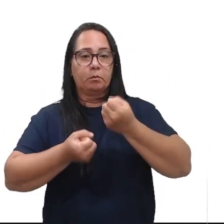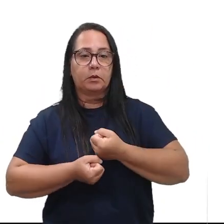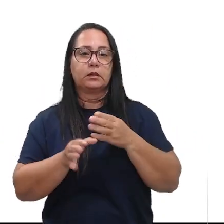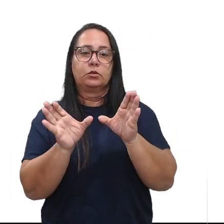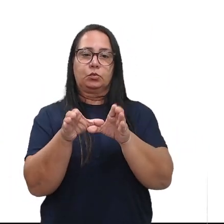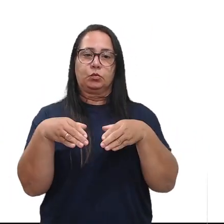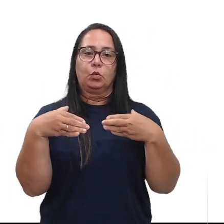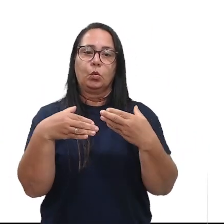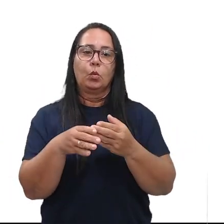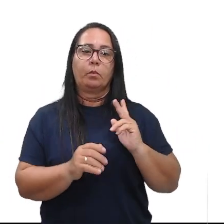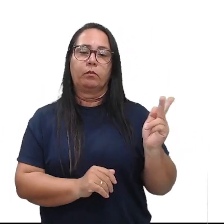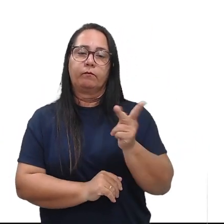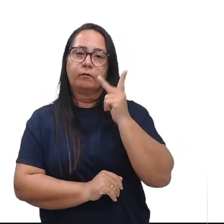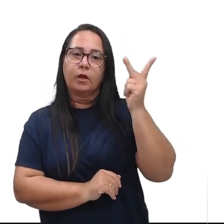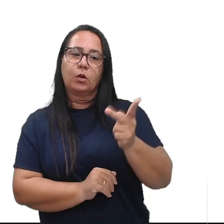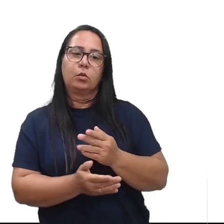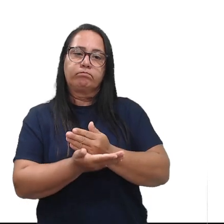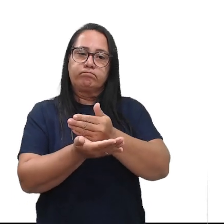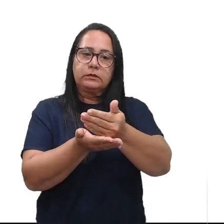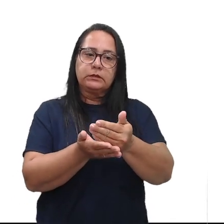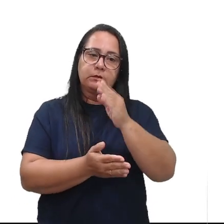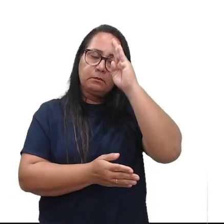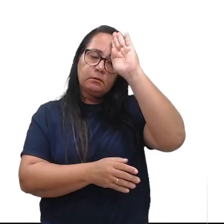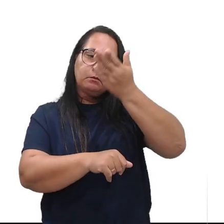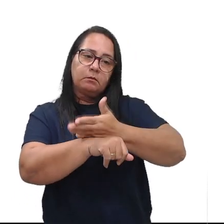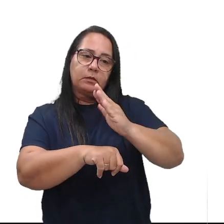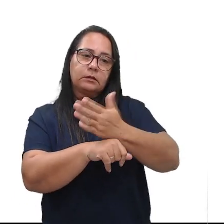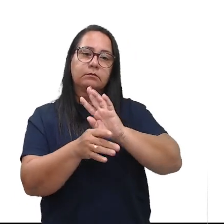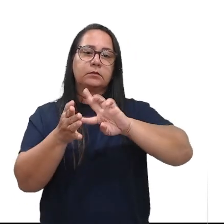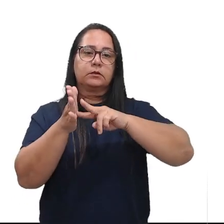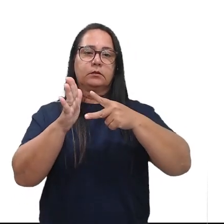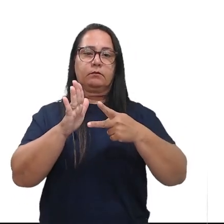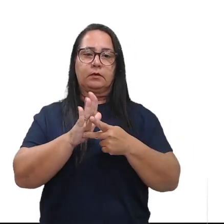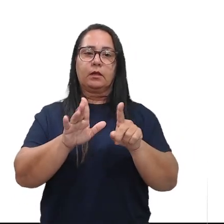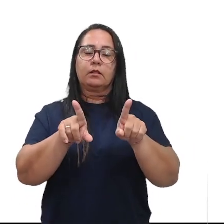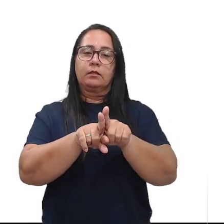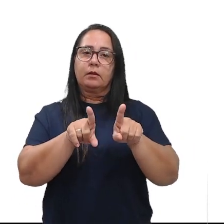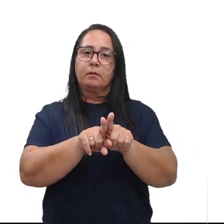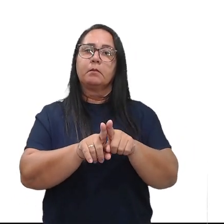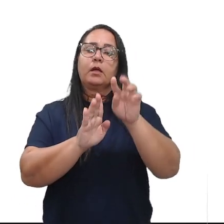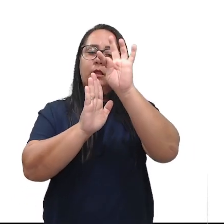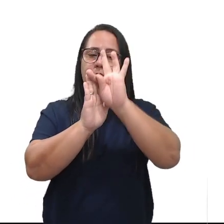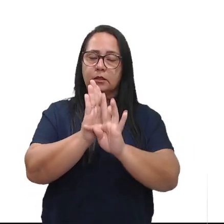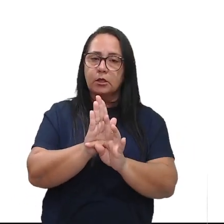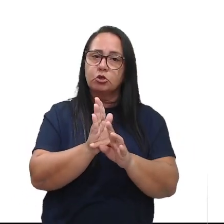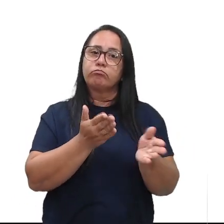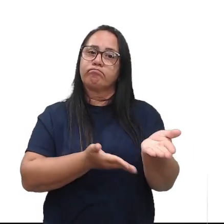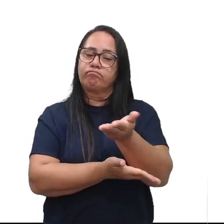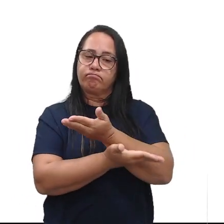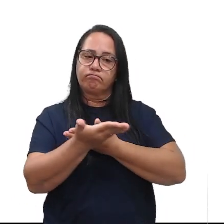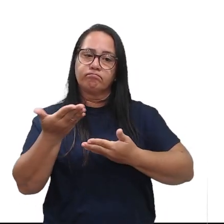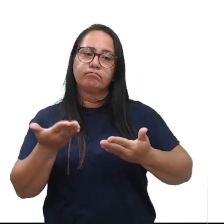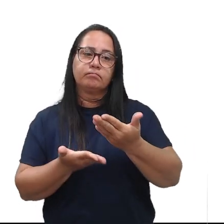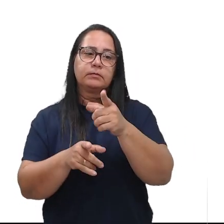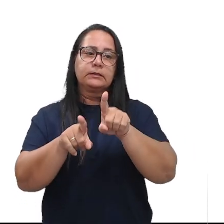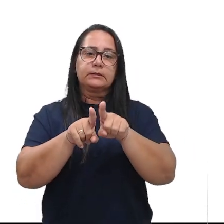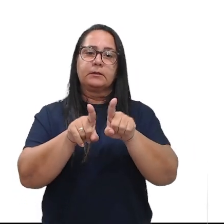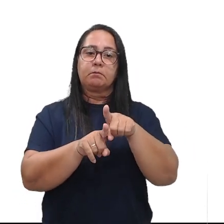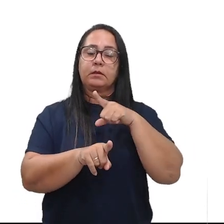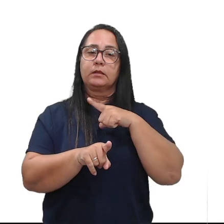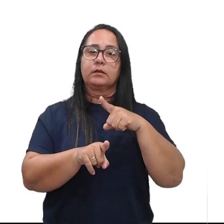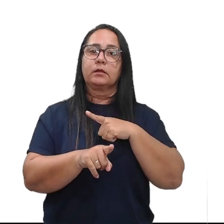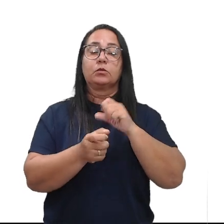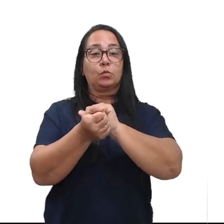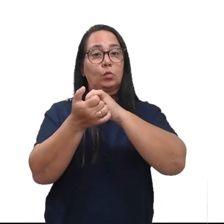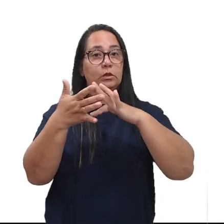um conjunto de valores, princípios, práticas e significados que transcendem o texto, enquadrando-os numa esfera